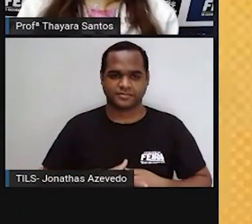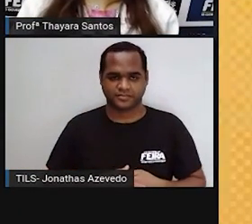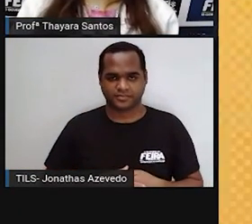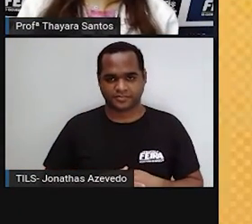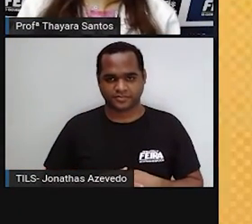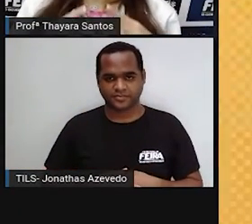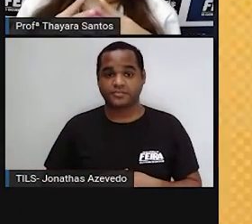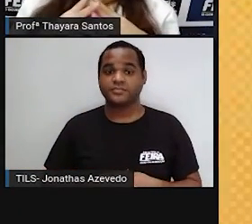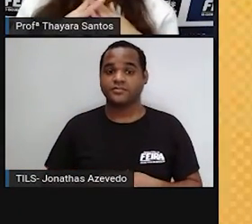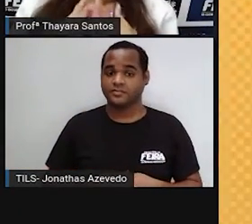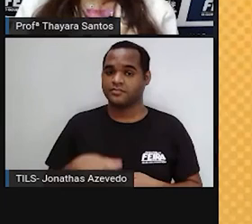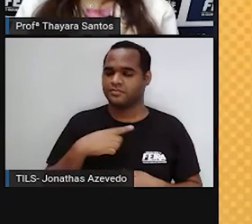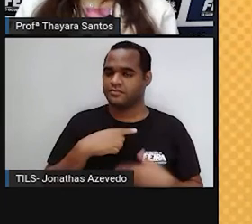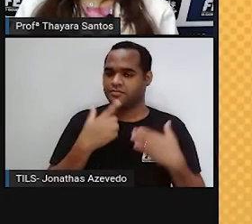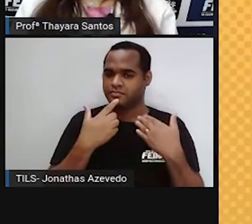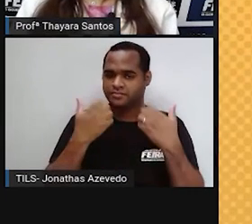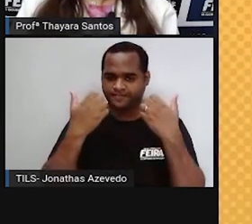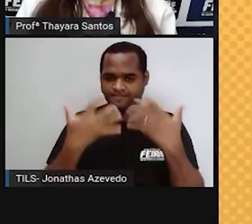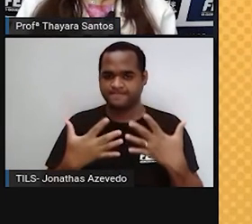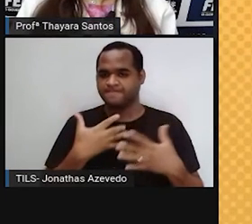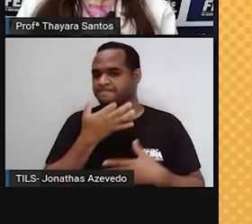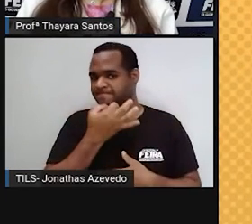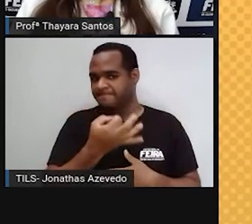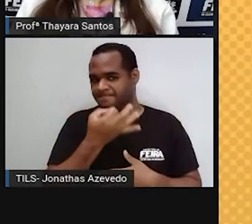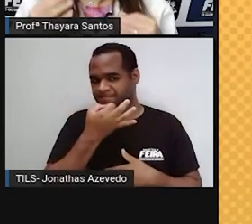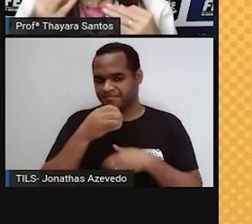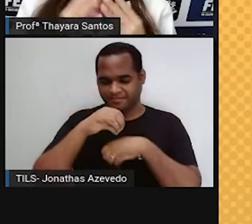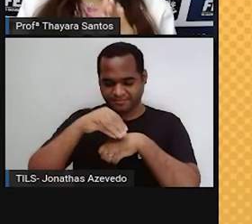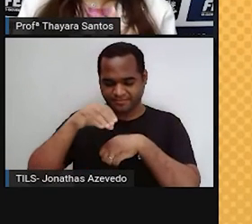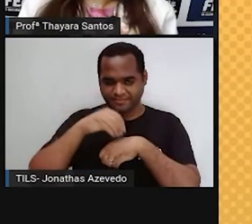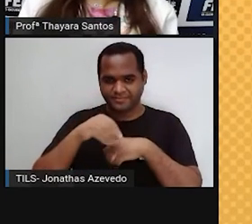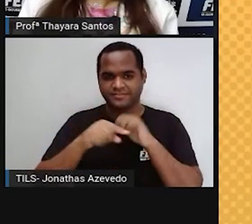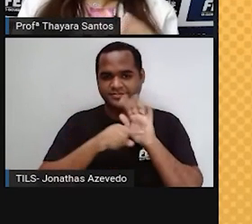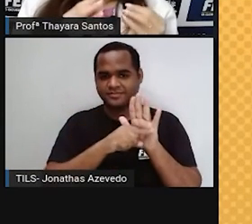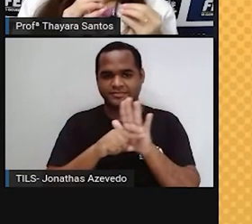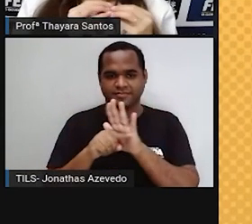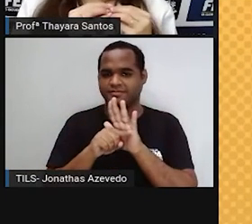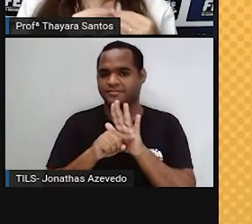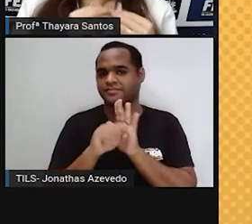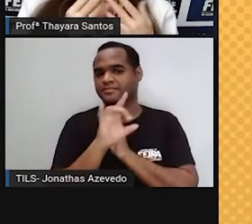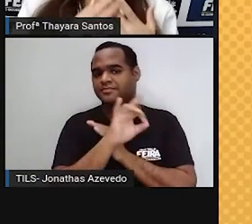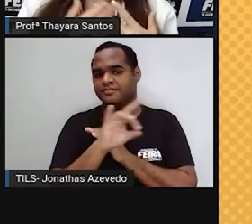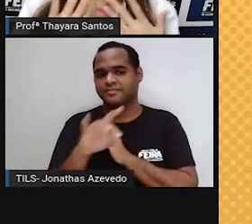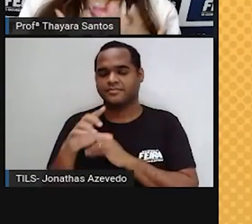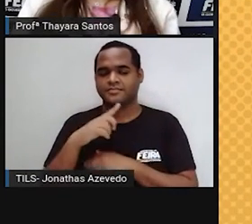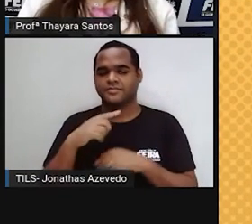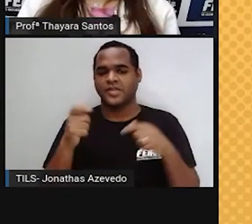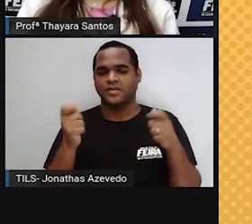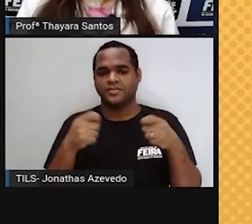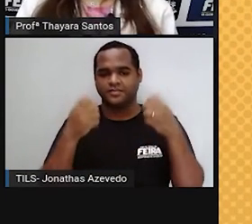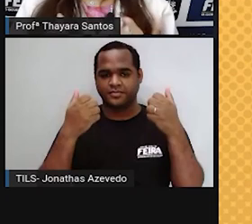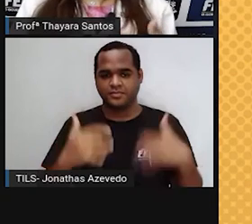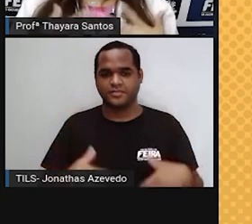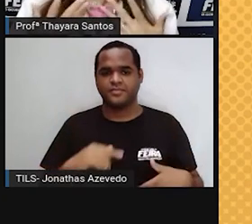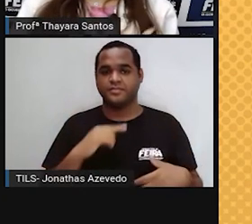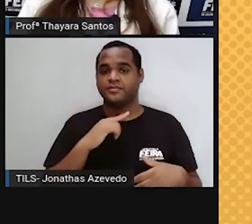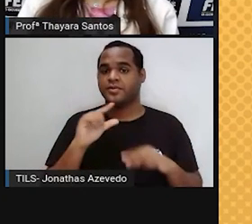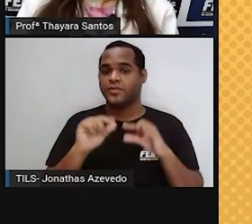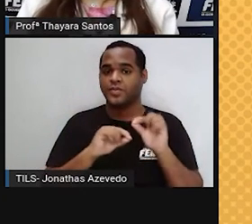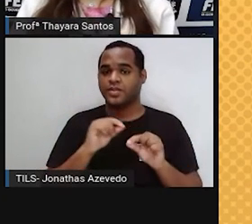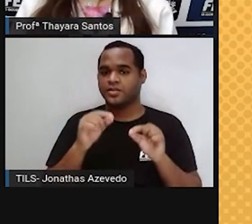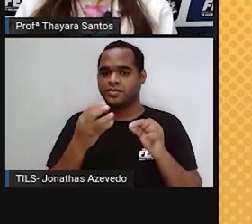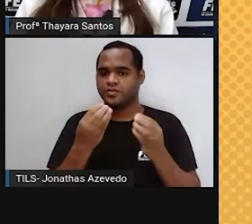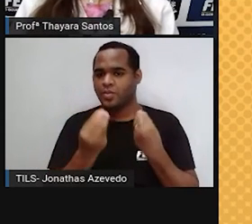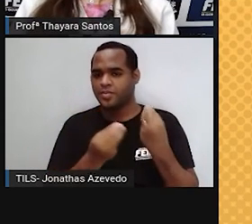Agora, vamos para o momento de uma dica aqui que eu trouxe para vocês. Então, quem tiver, quem puder baixar no celular dos pais ou no seu